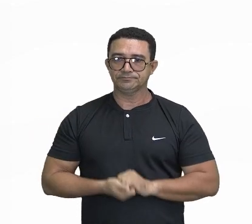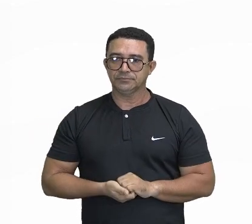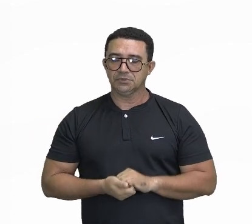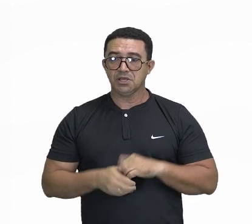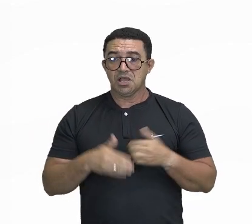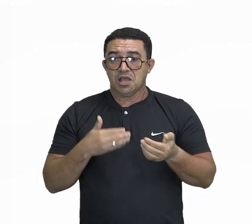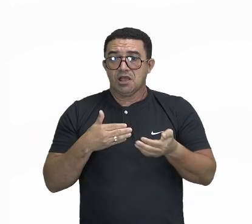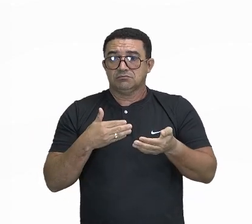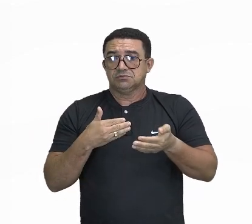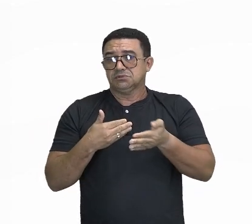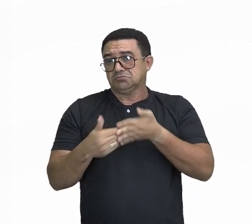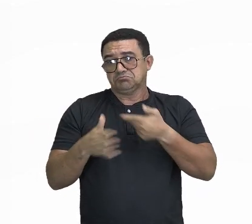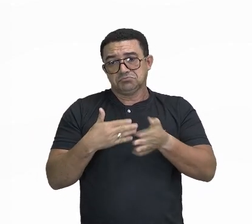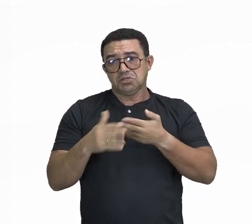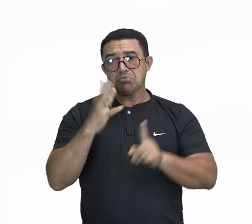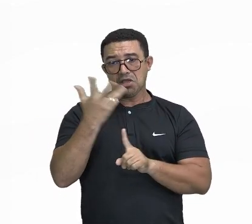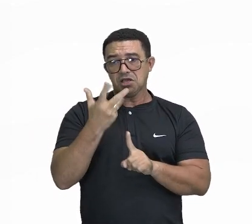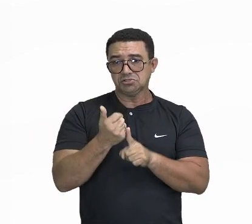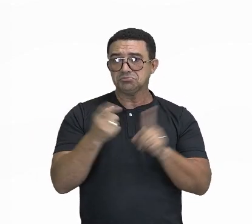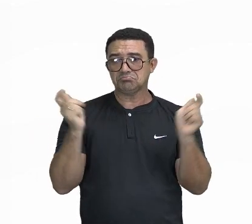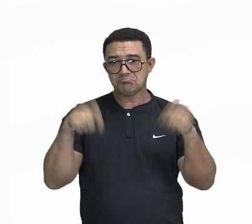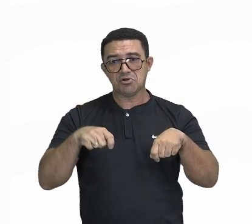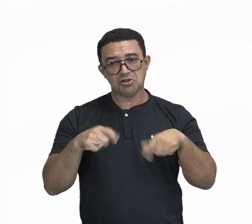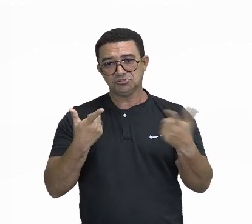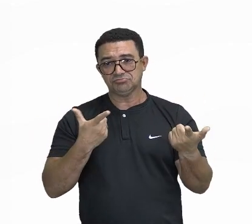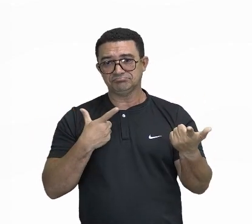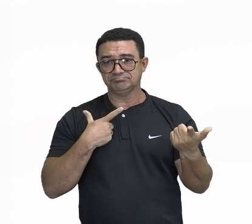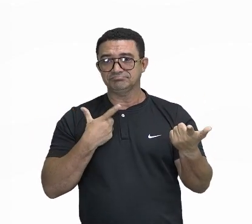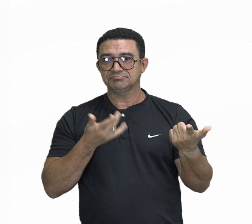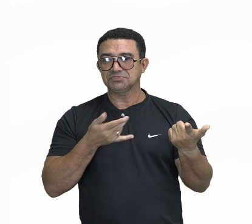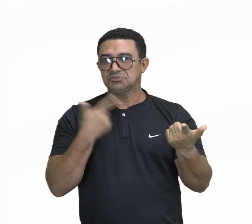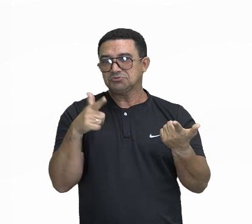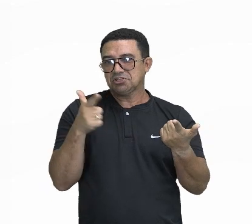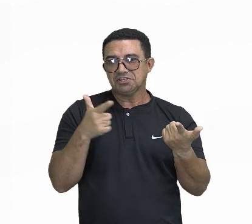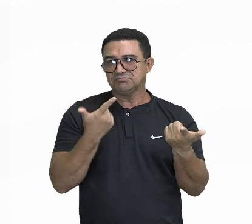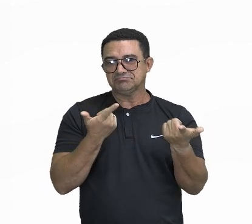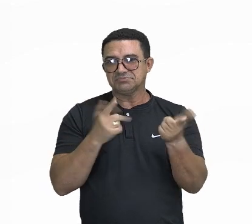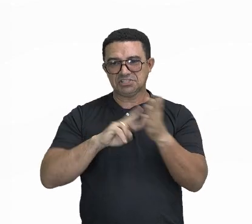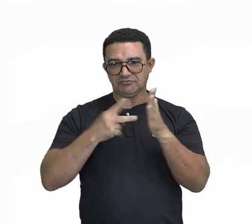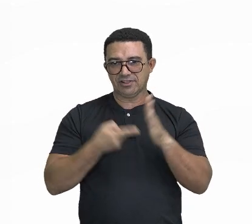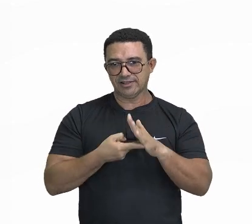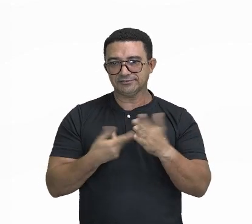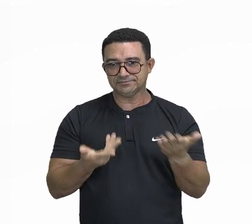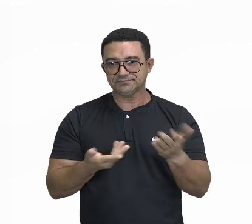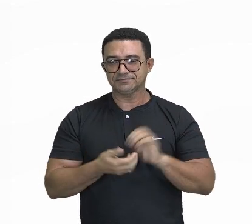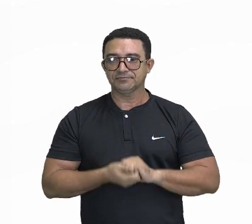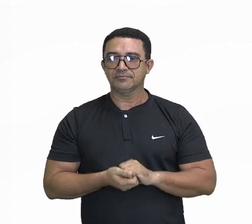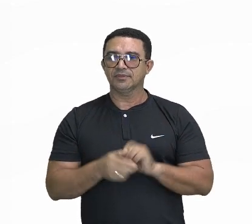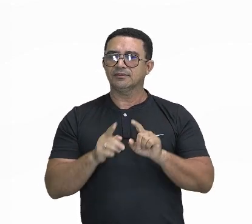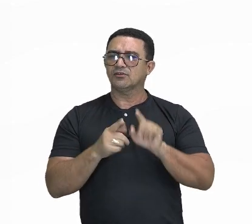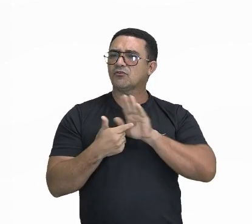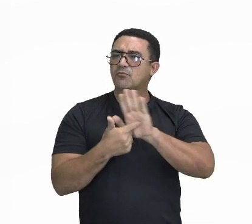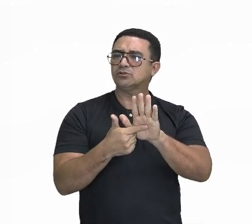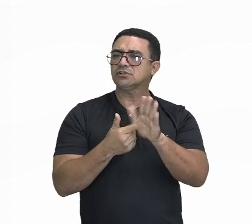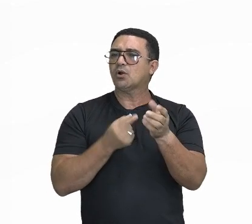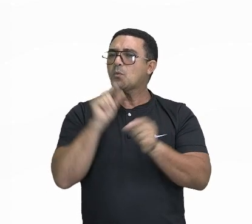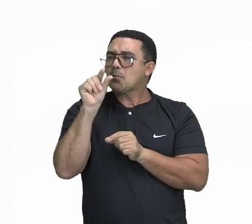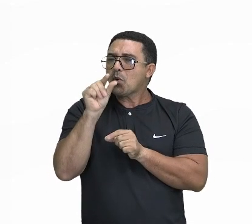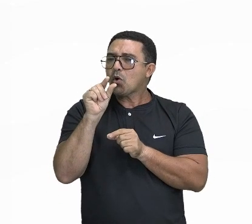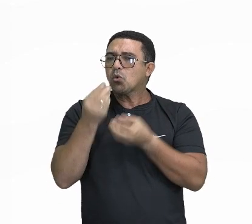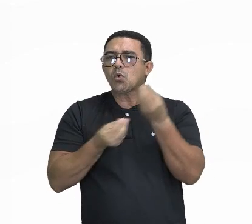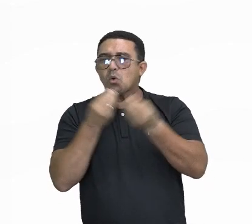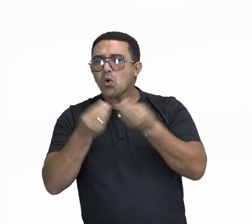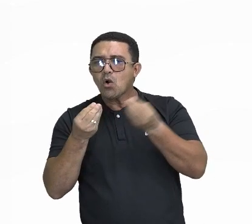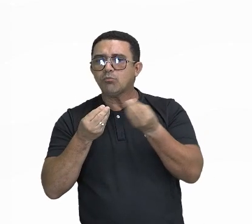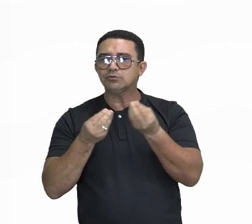função alguma, bastando-se por si mesma. E a gente vai mostrar um pouco como que a arte pode